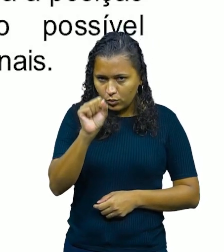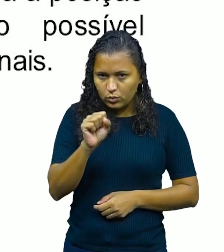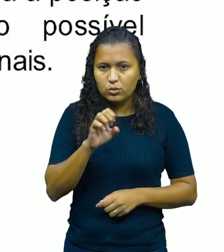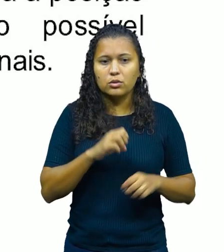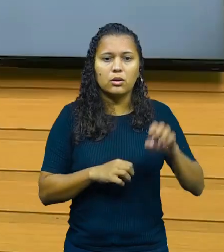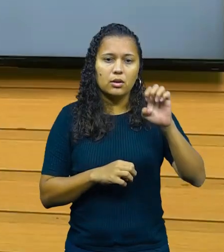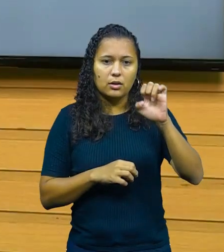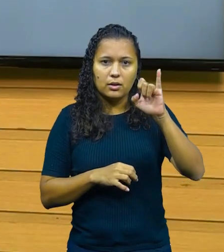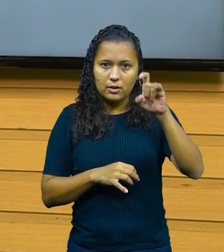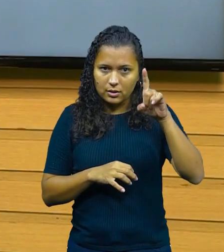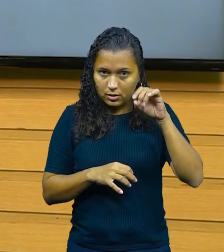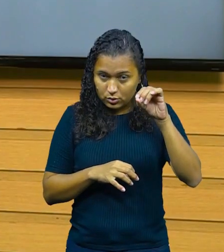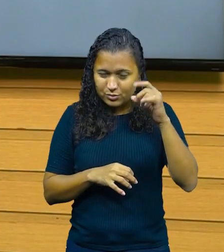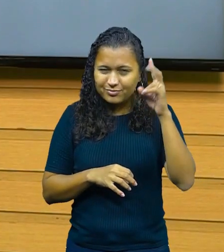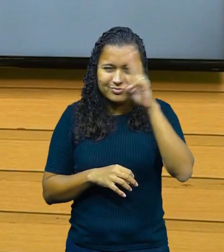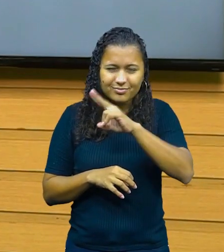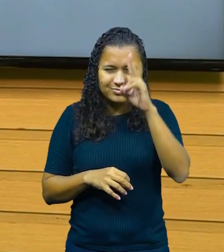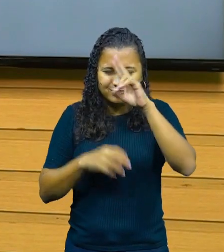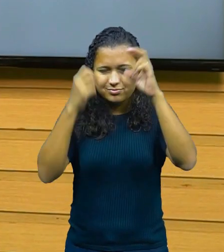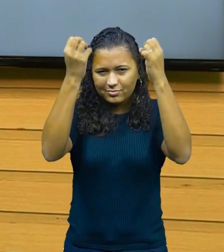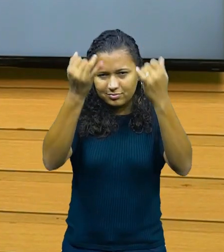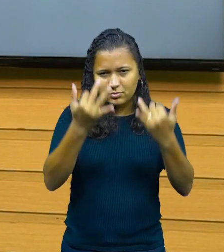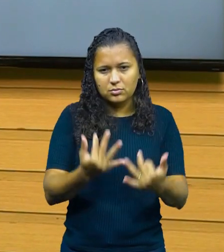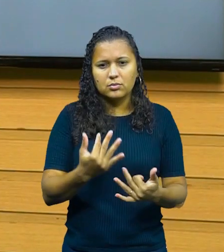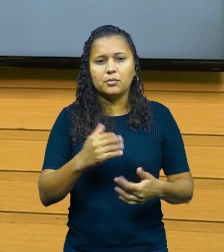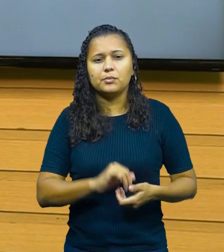tratando de eixo? Lembram lá quando eu falei na